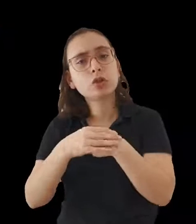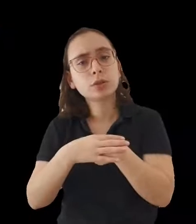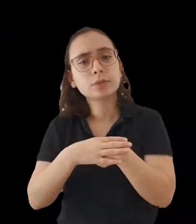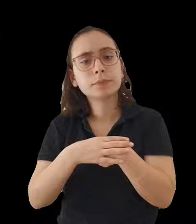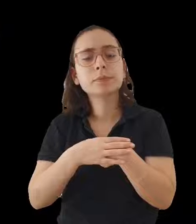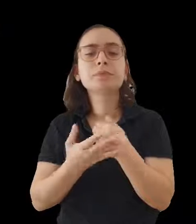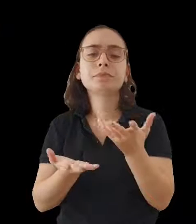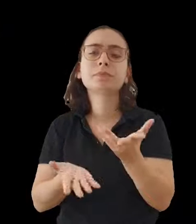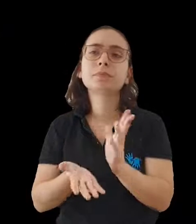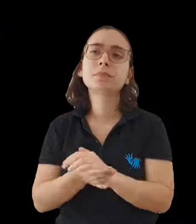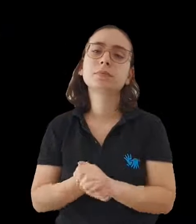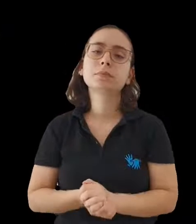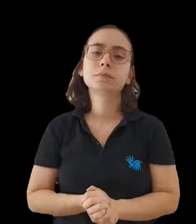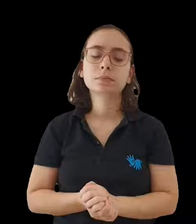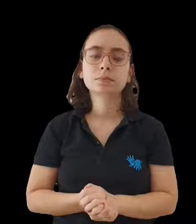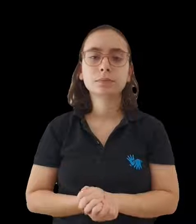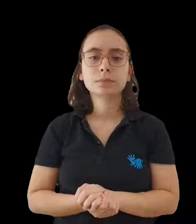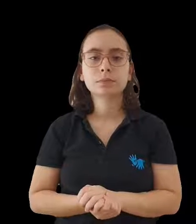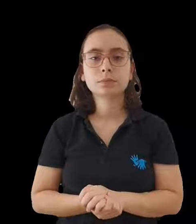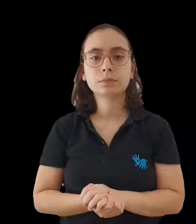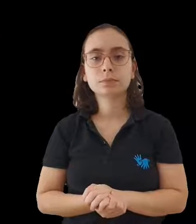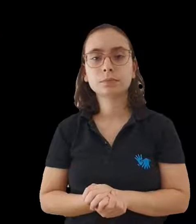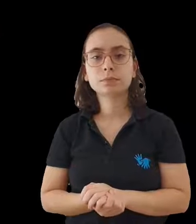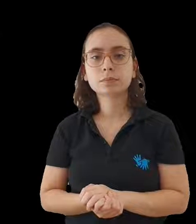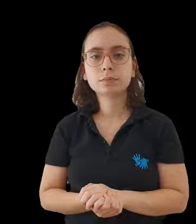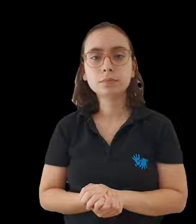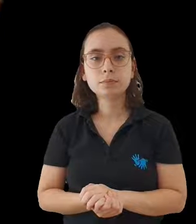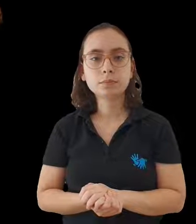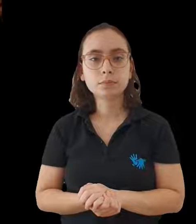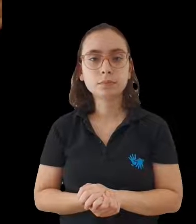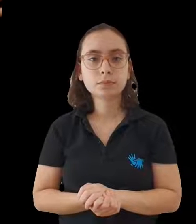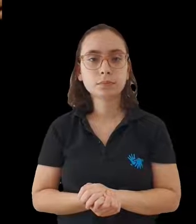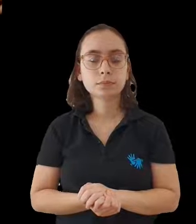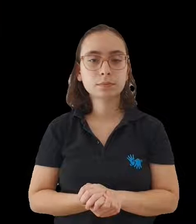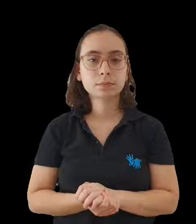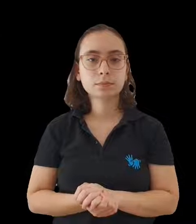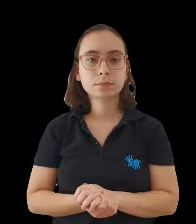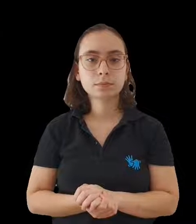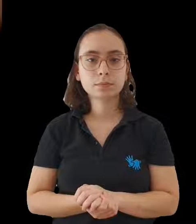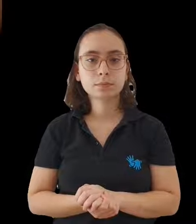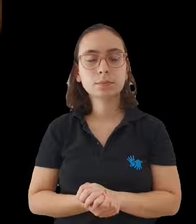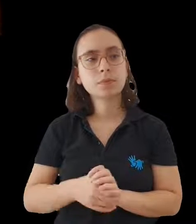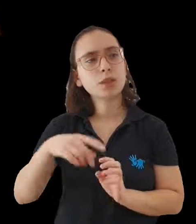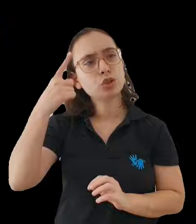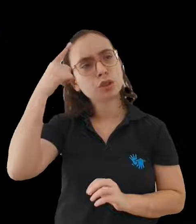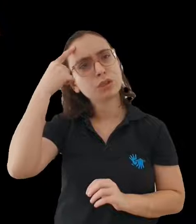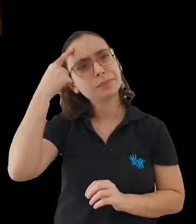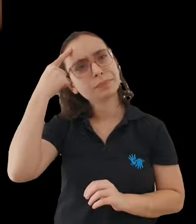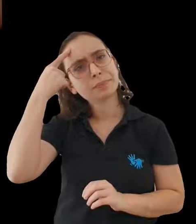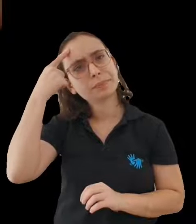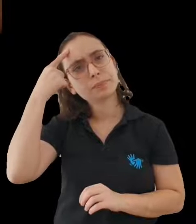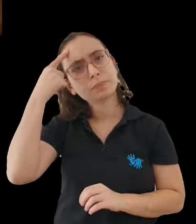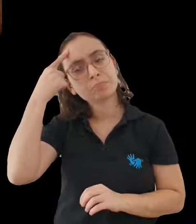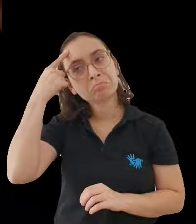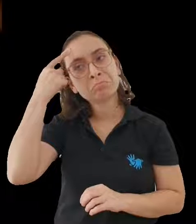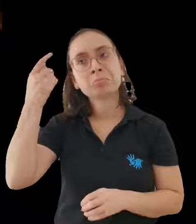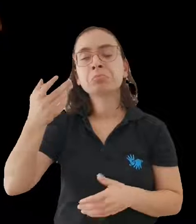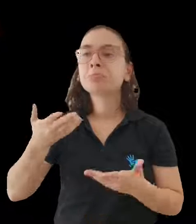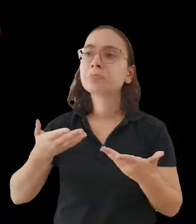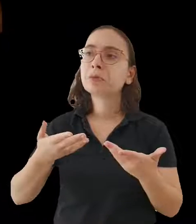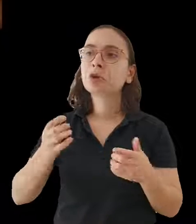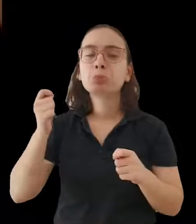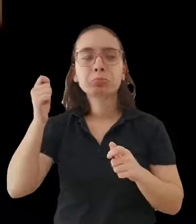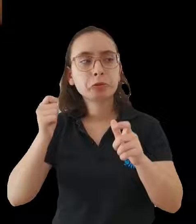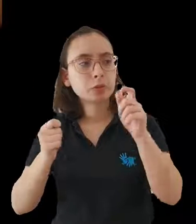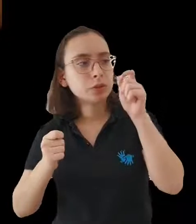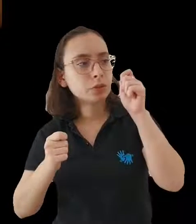castelo eu não vejo, tá? Então a gente tem que pensar qual é a dinâmica de segurar o